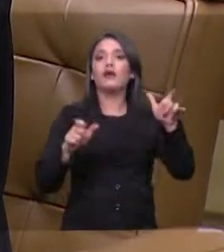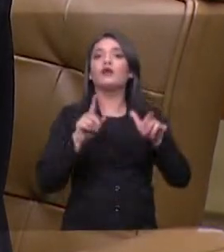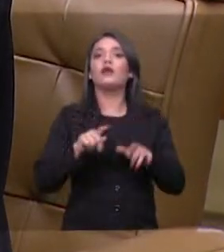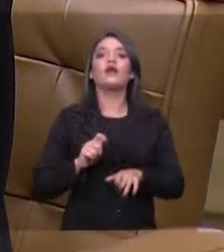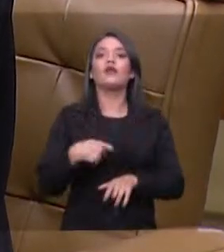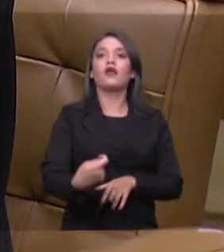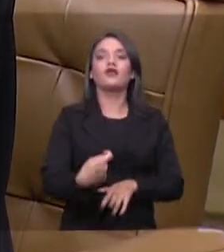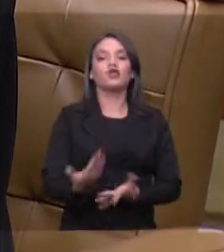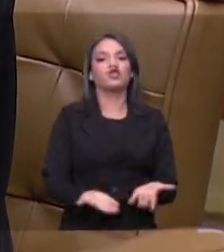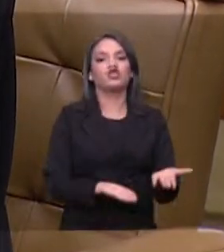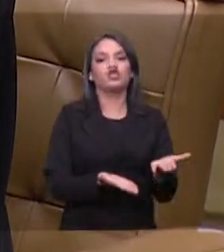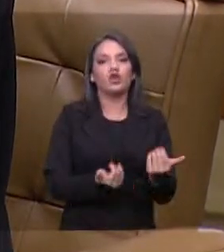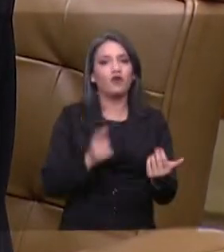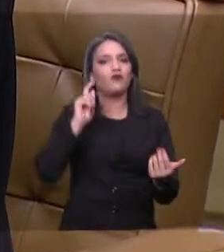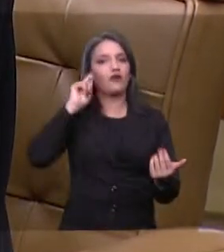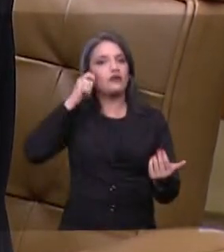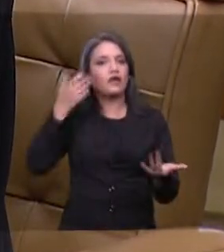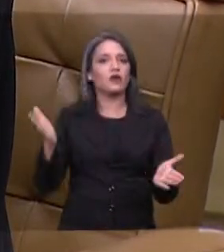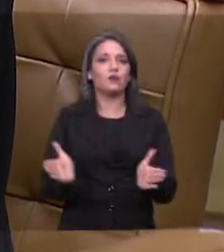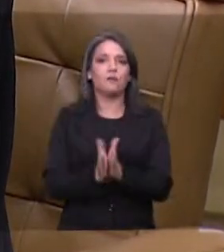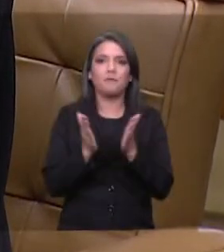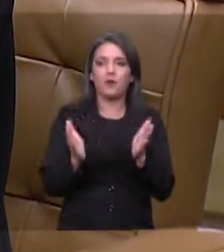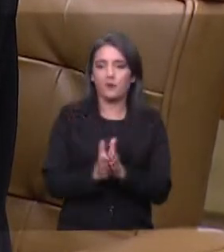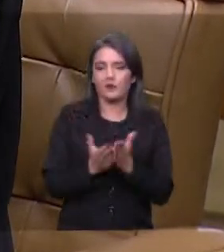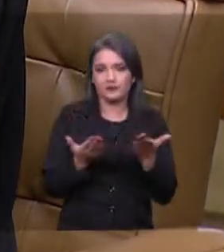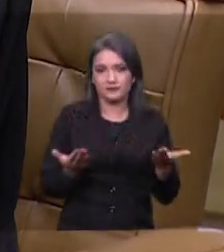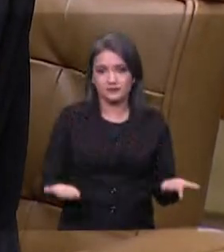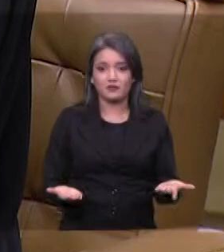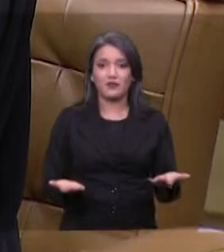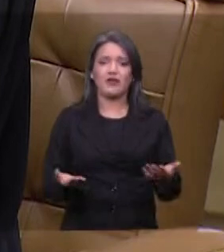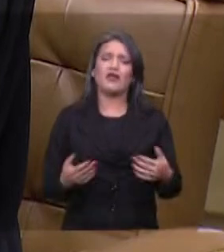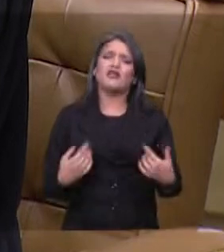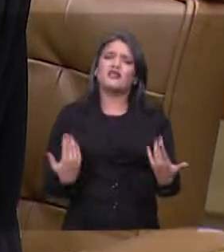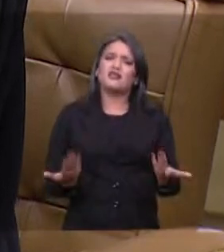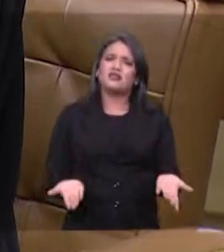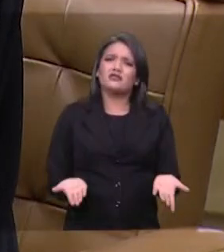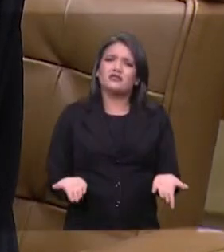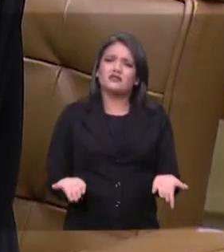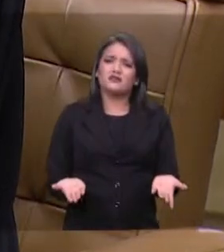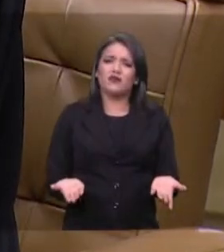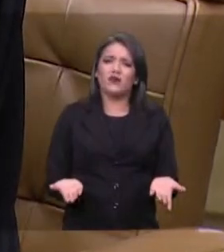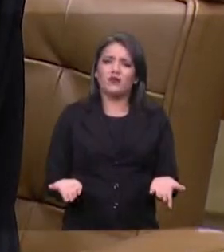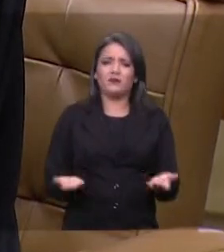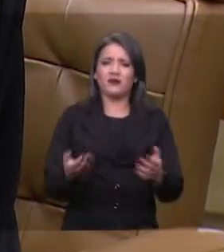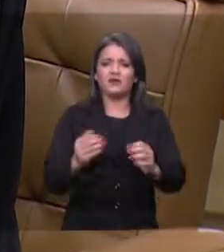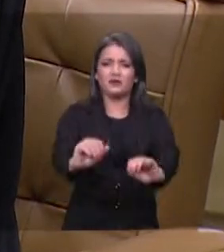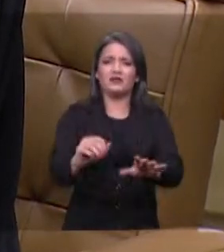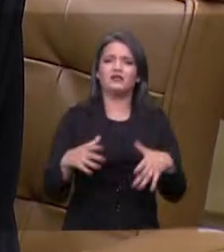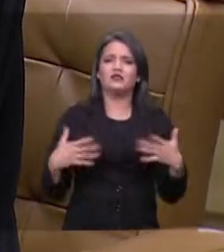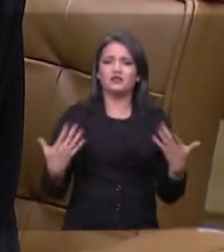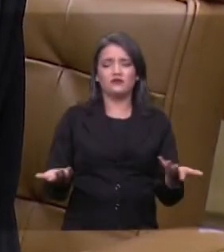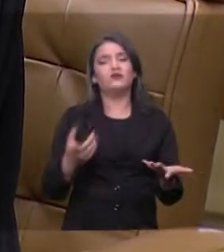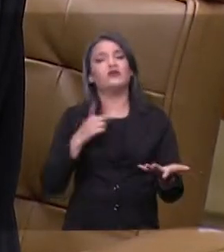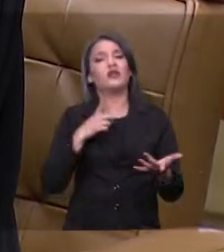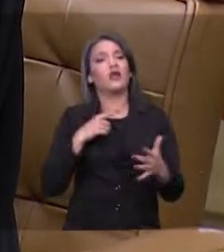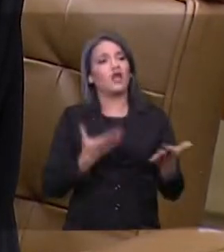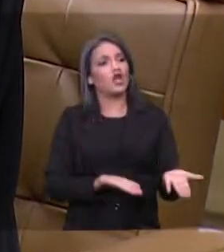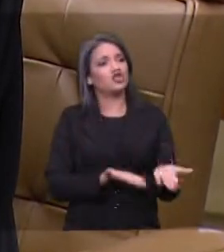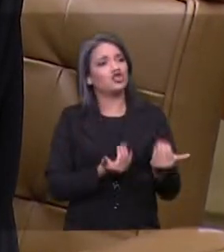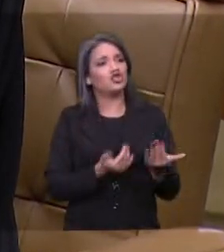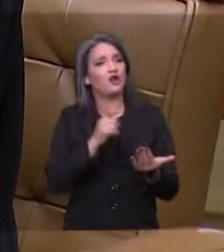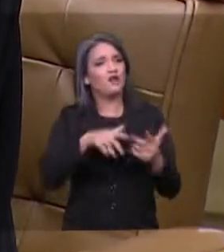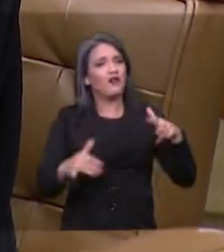negras, negros, pobres e baixo poder aquisitivo, o que nos leva a considerar que esses jovens são